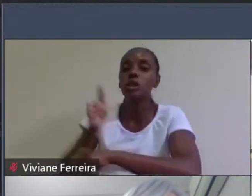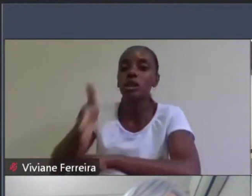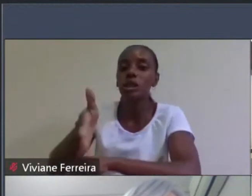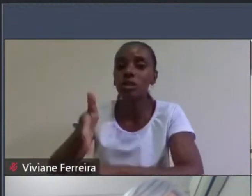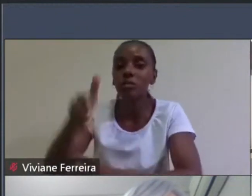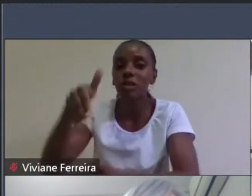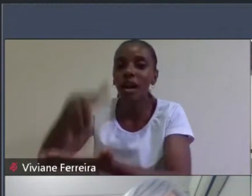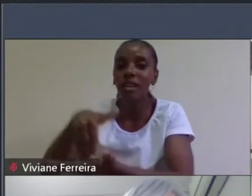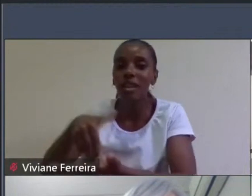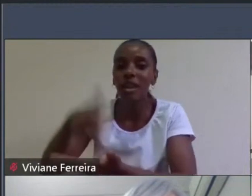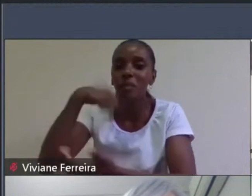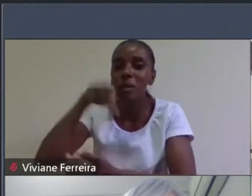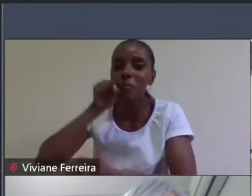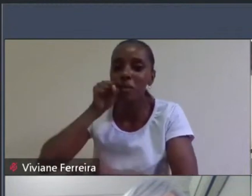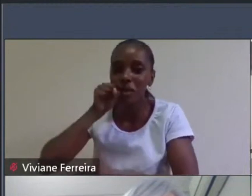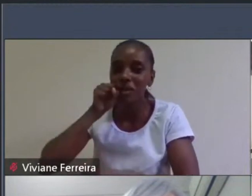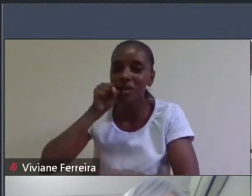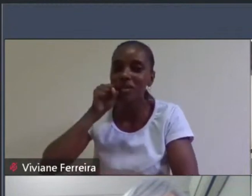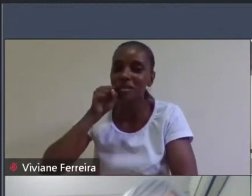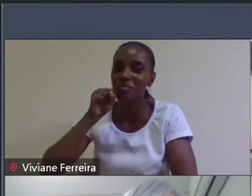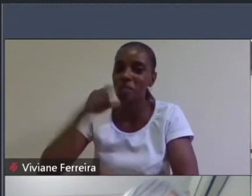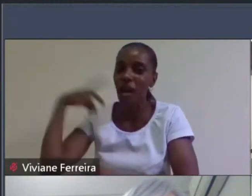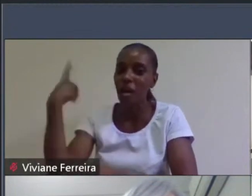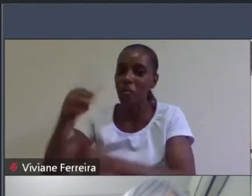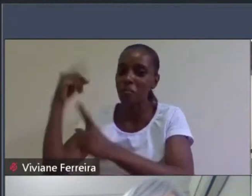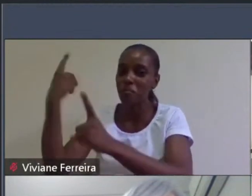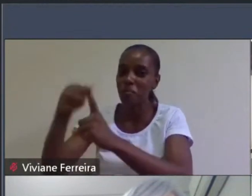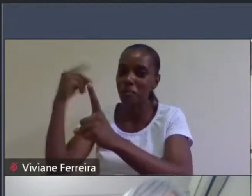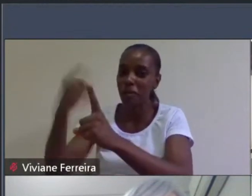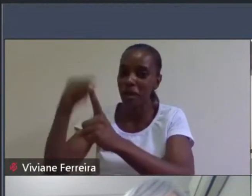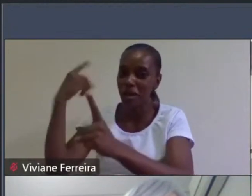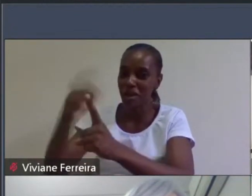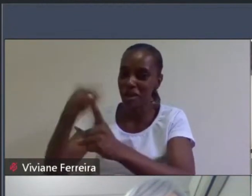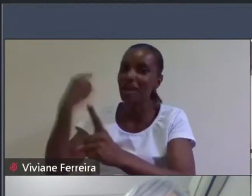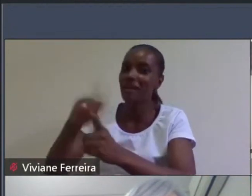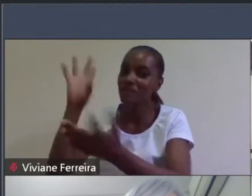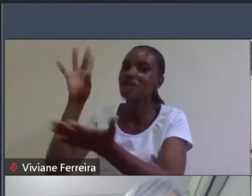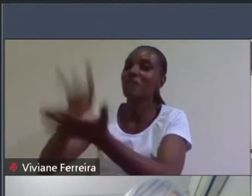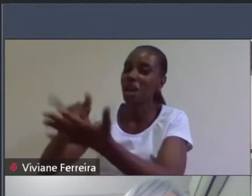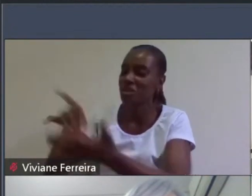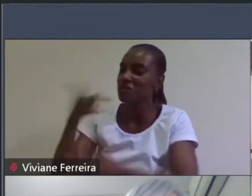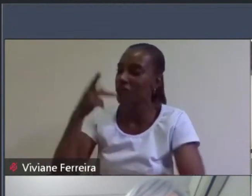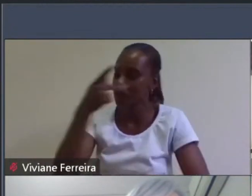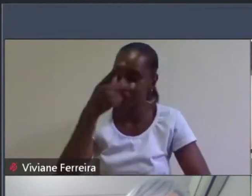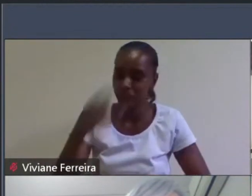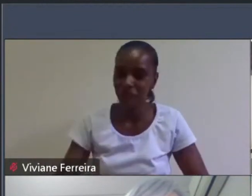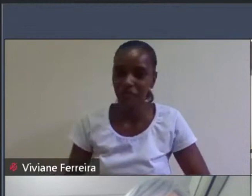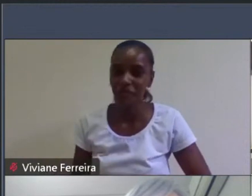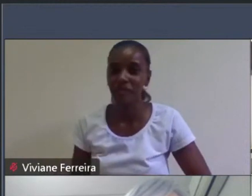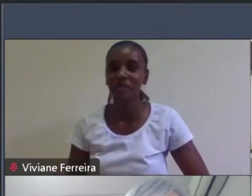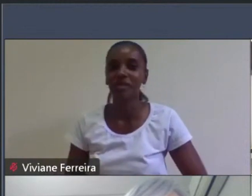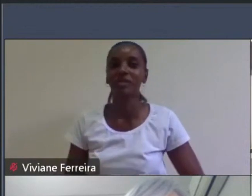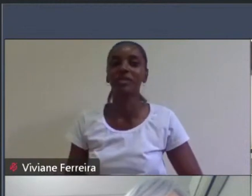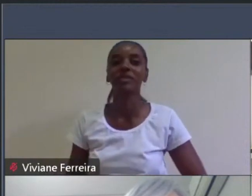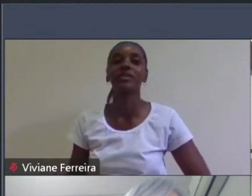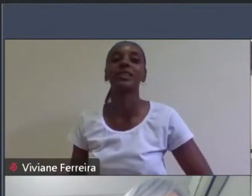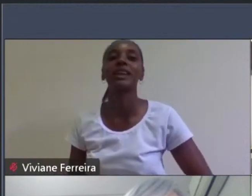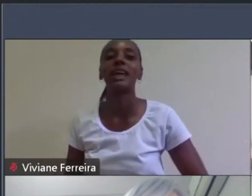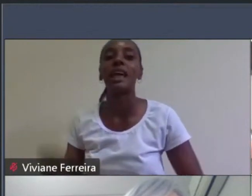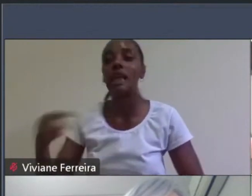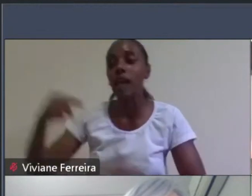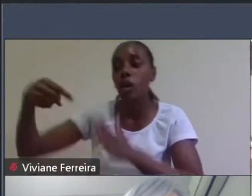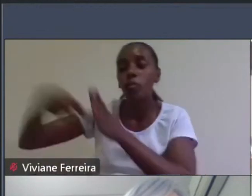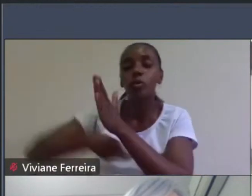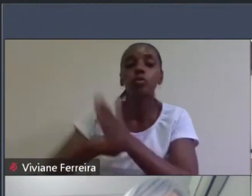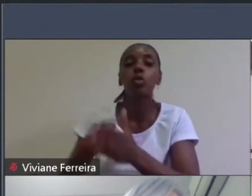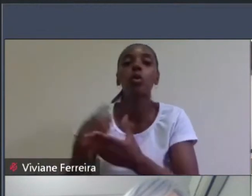apanhar. Ela confirmou, porque ela é uma das filhas, tá bom? E ela perguntou: então é fato. E ela perguntou o seguinte: como